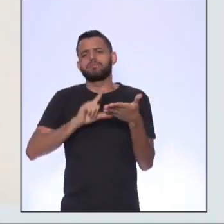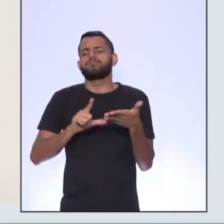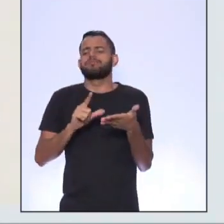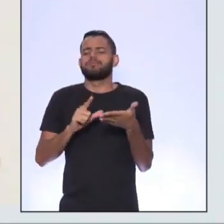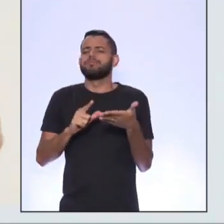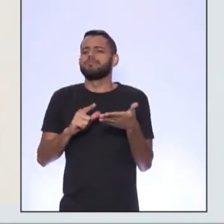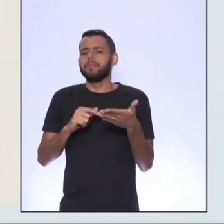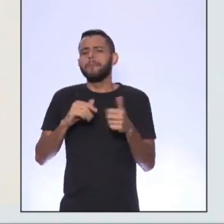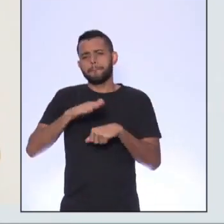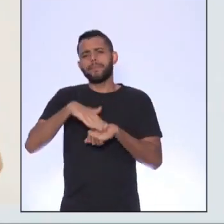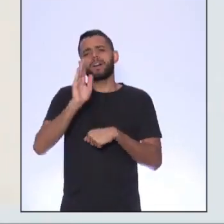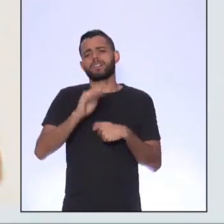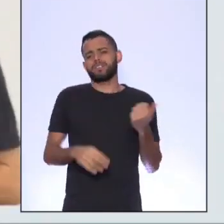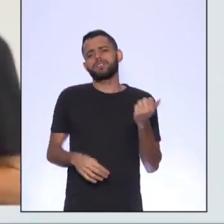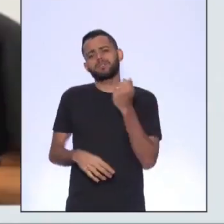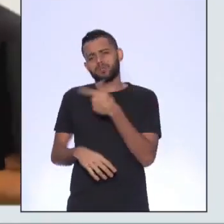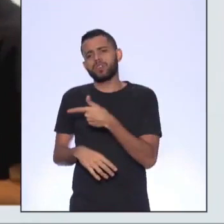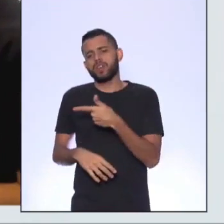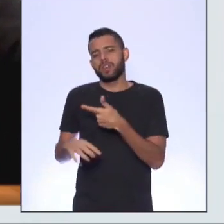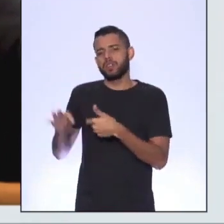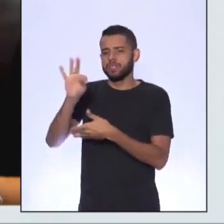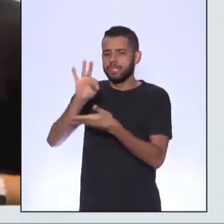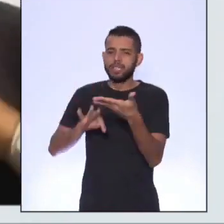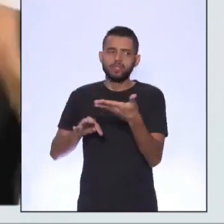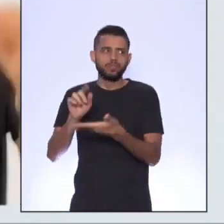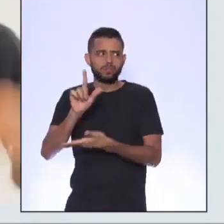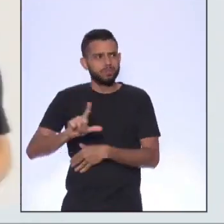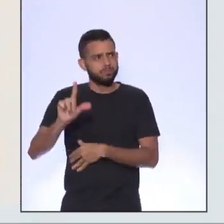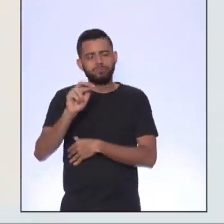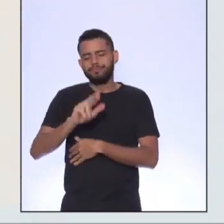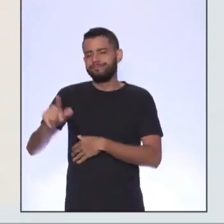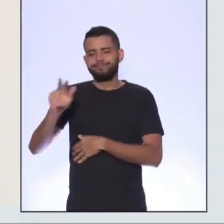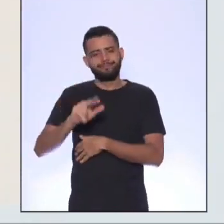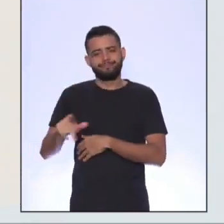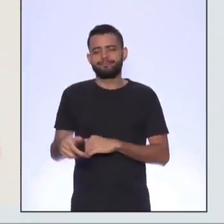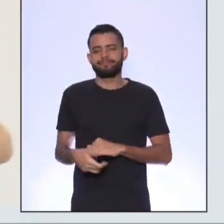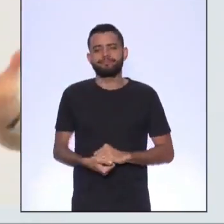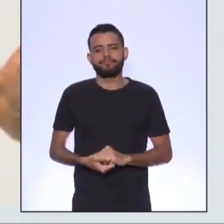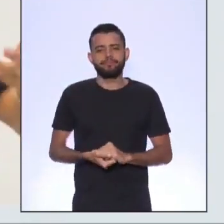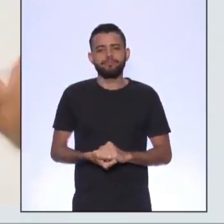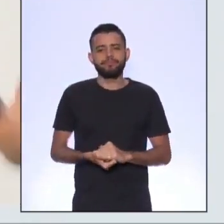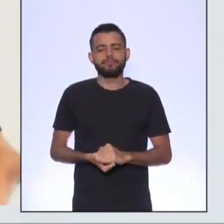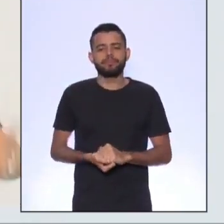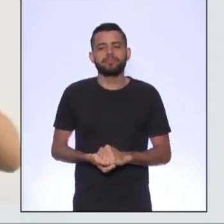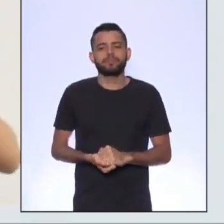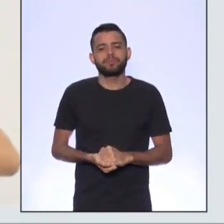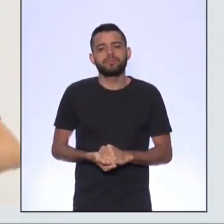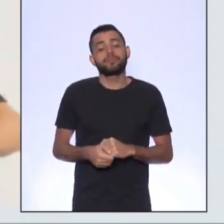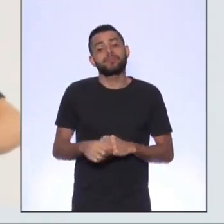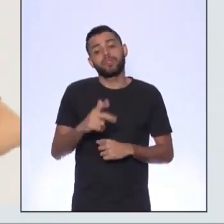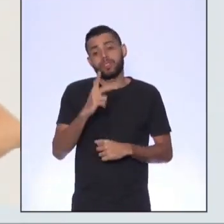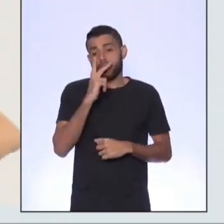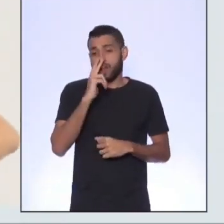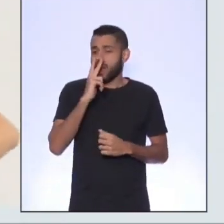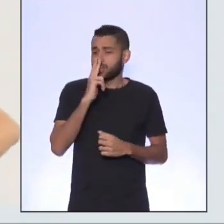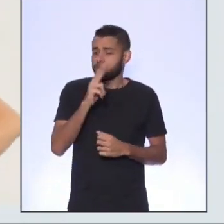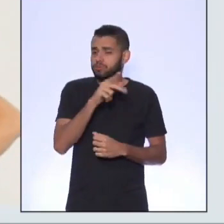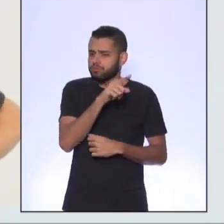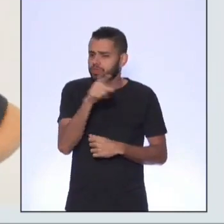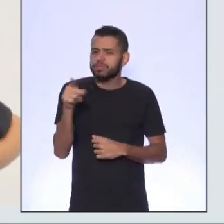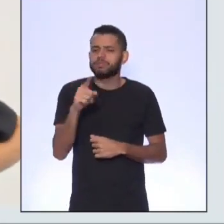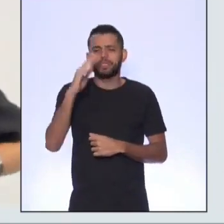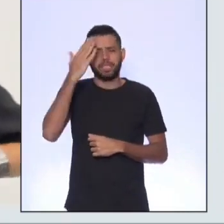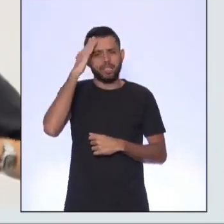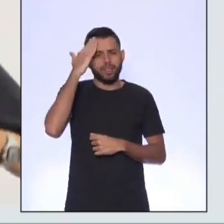muito maior que a dificuldade de ler um texto não literário. Creio que consegui te convencer de que